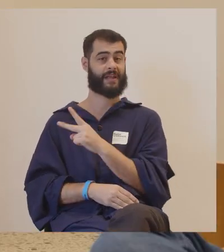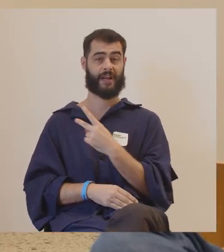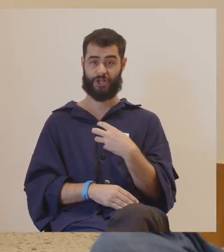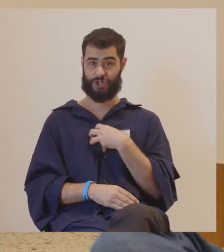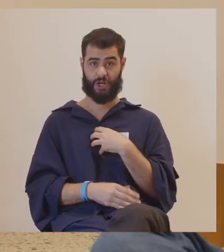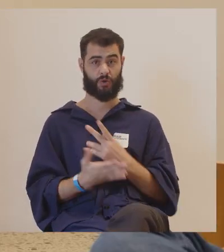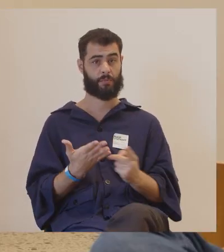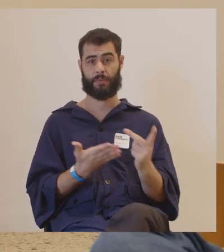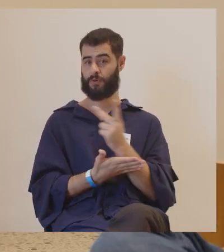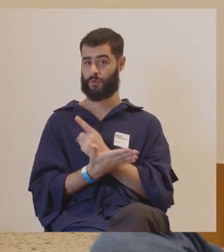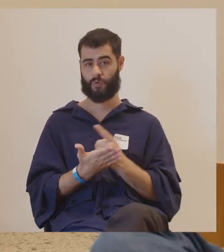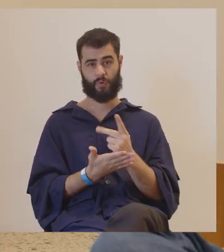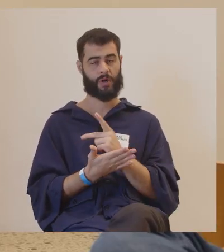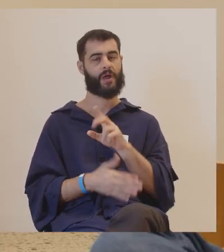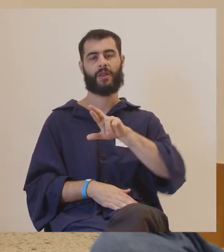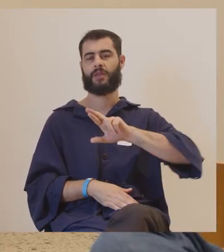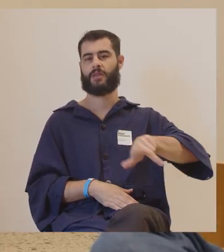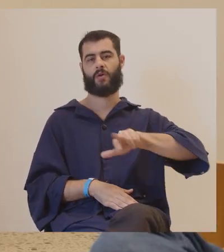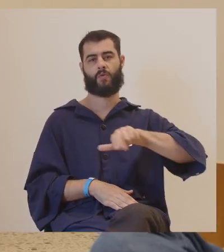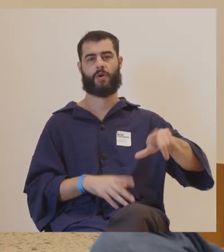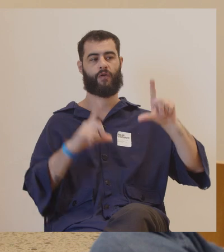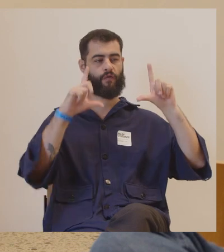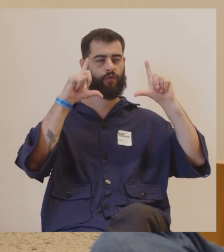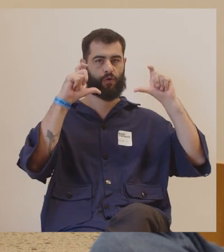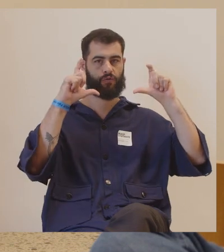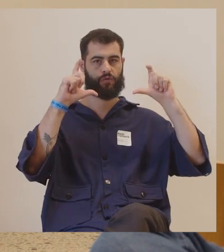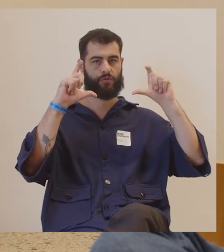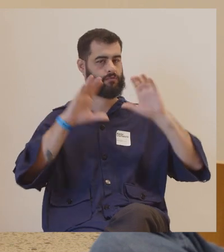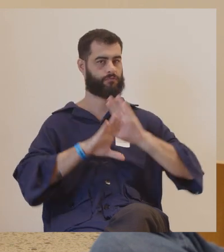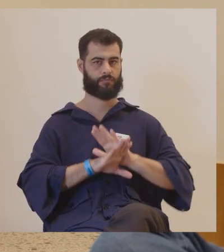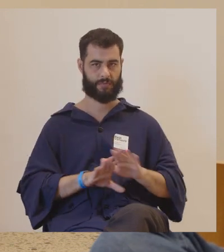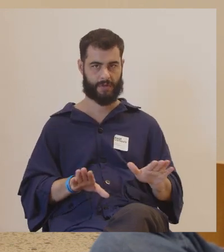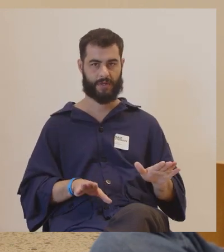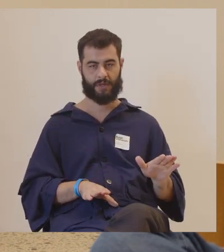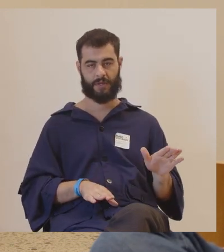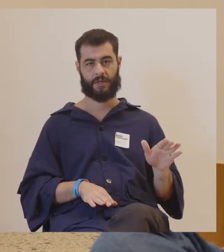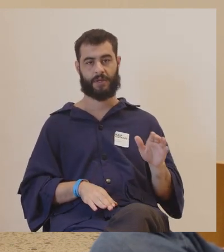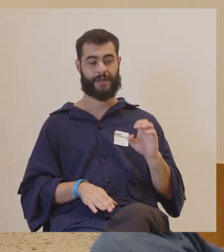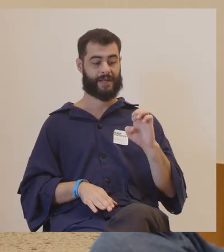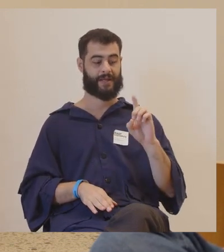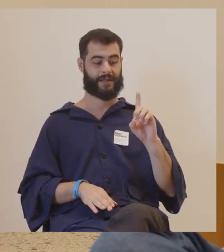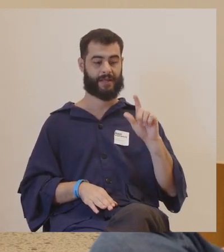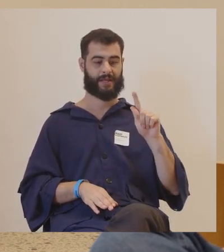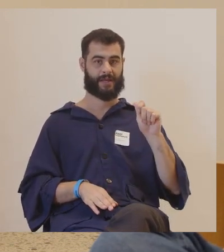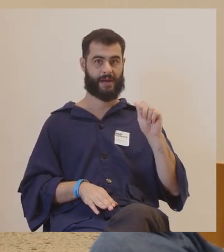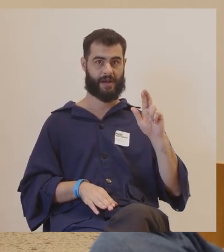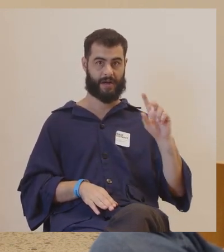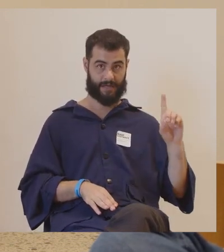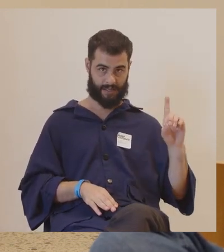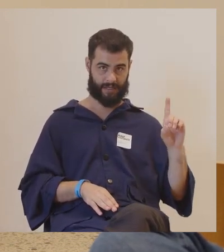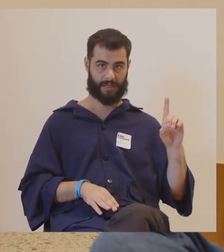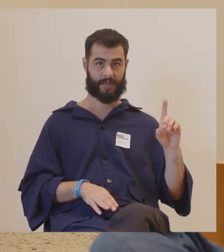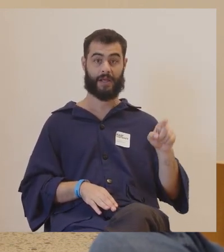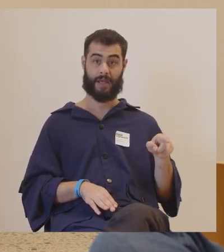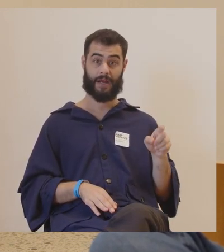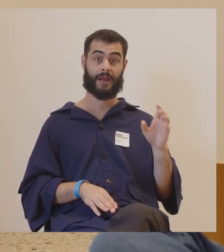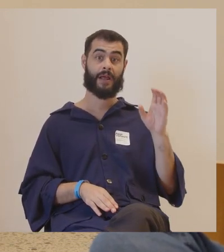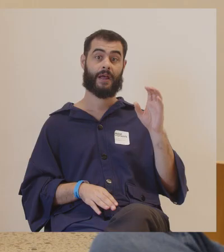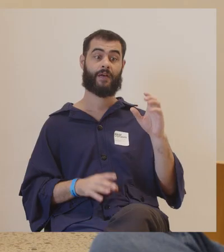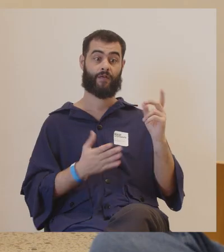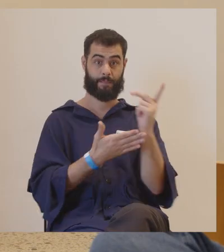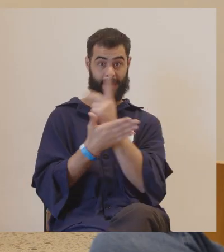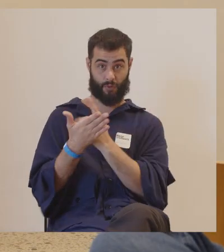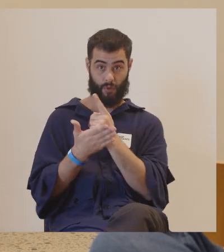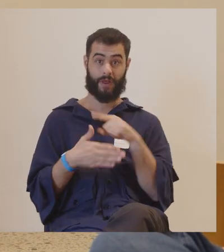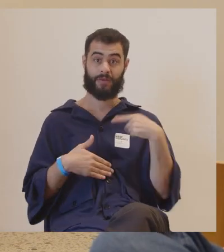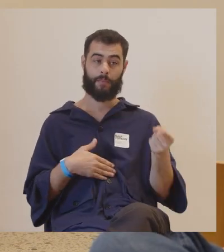né? Ele não usa a fotografia para pintar. O Degas é um pintor que aprende a fotografar e trabalha